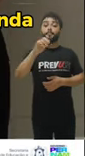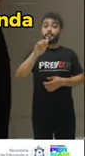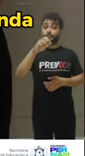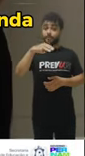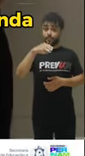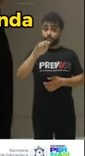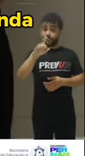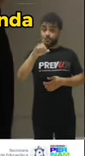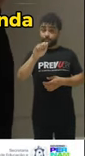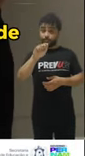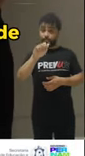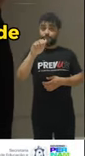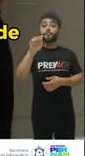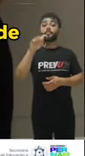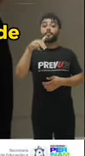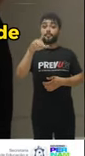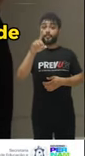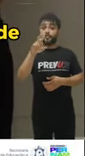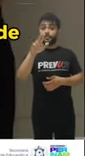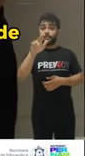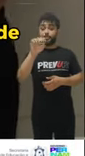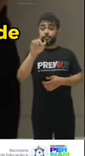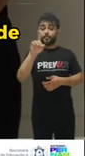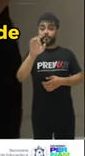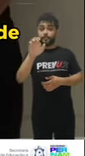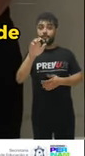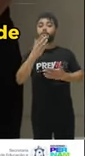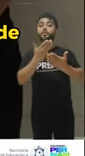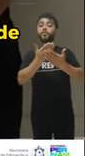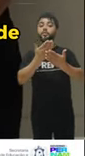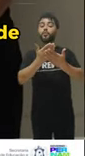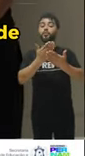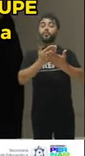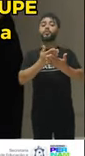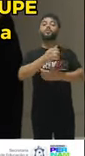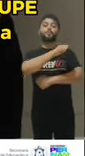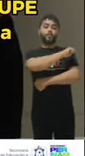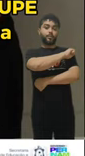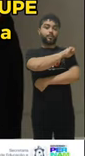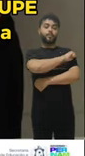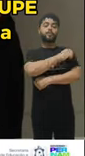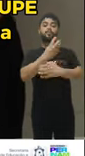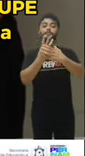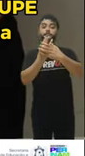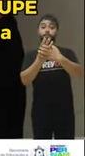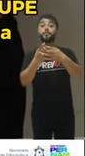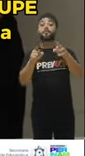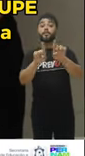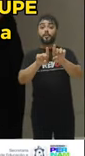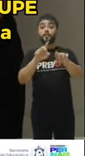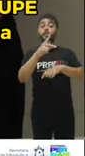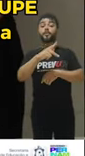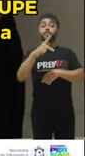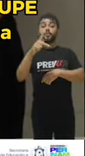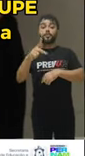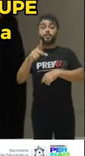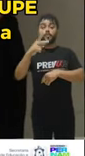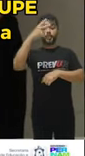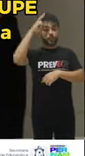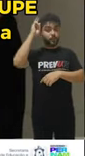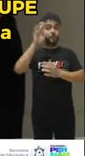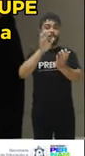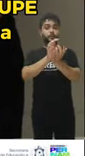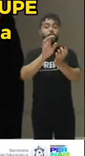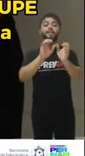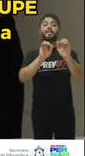Eu me chamo Amanda Andrade, sou estudante da Universidade Federal de Pernambuco, sou professora do PREVUP na disciplina de